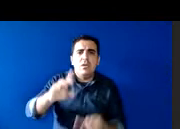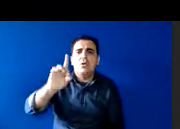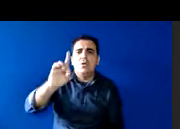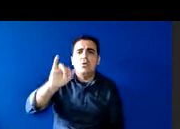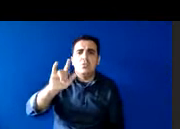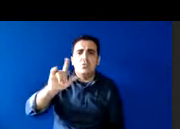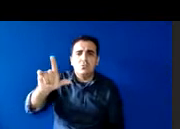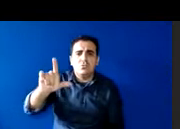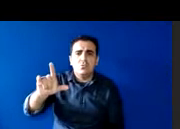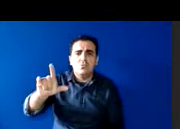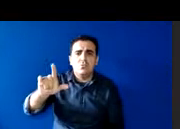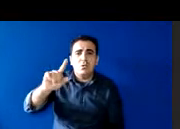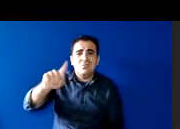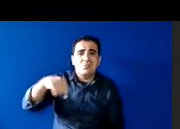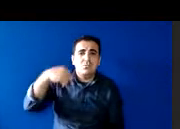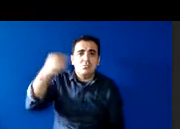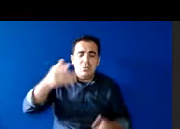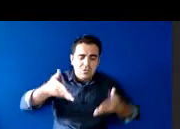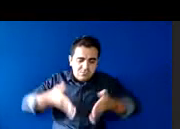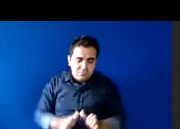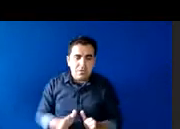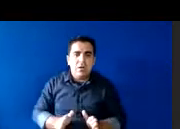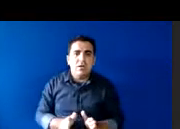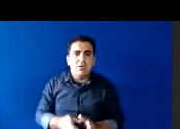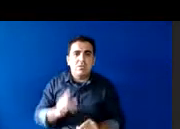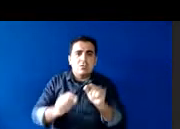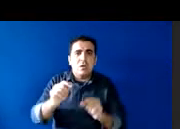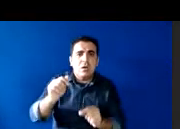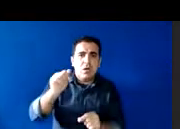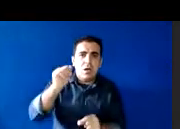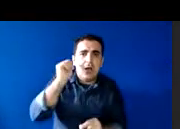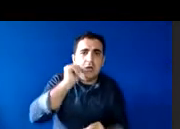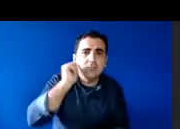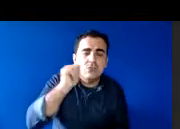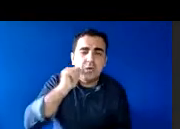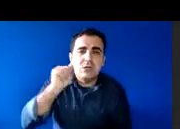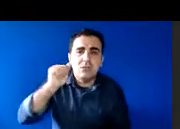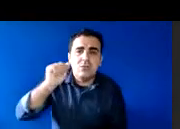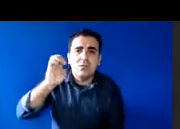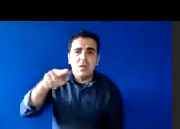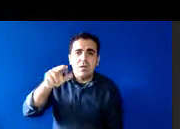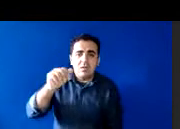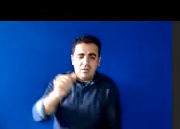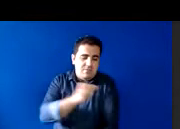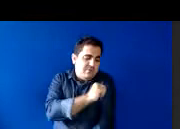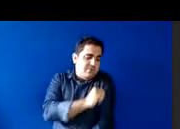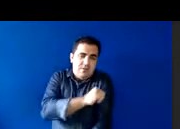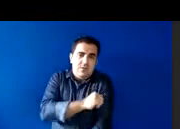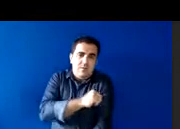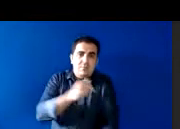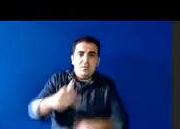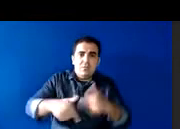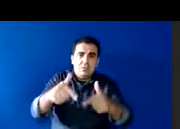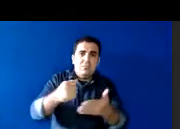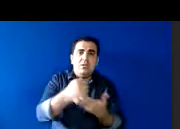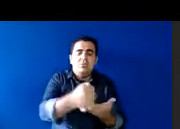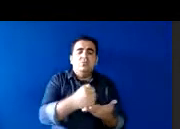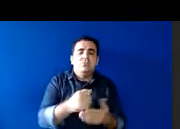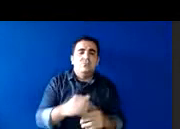tanto quanto o DIU pós-parto, onde as enfermeiras obstétricas estão atuando ali na assistência ao parto,